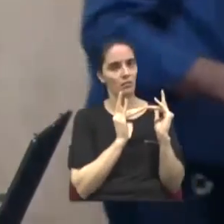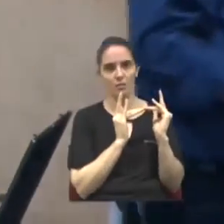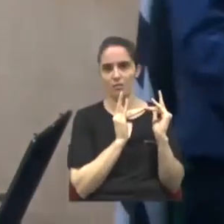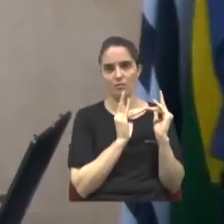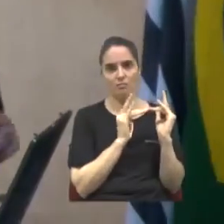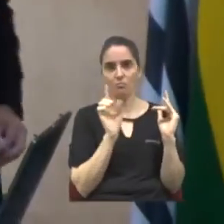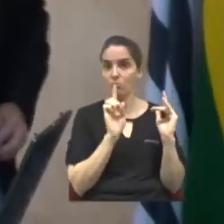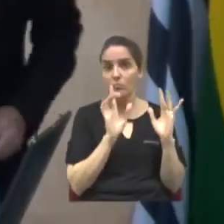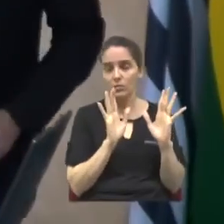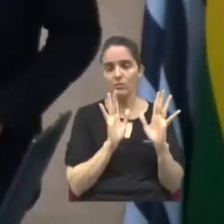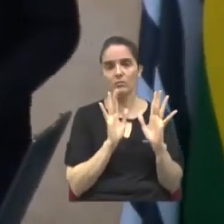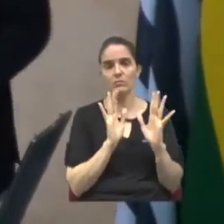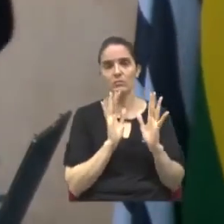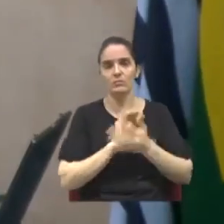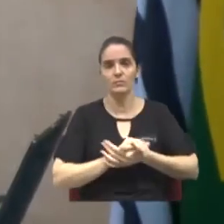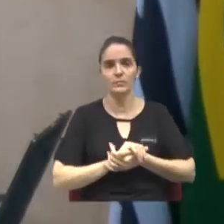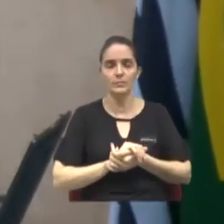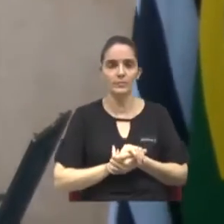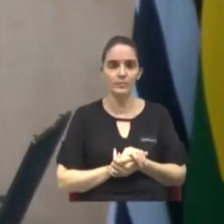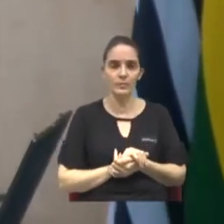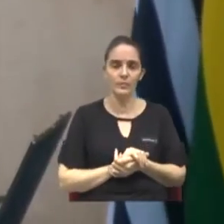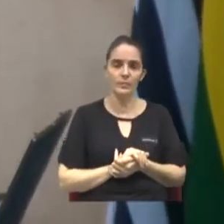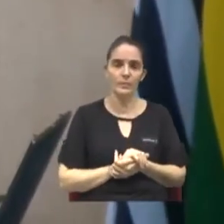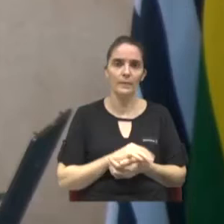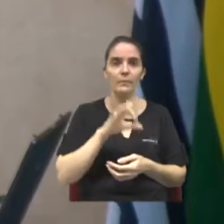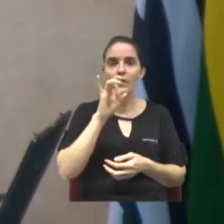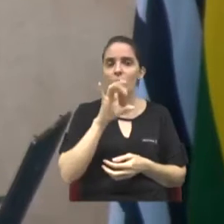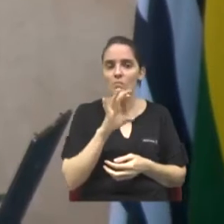não se faz somente no